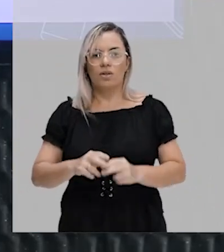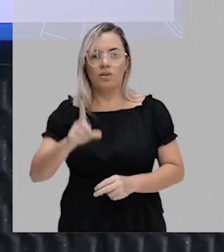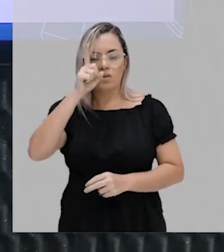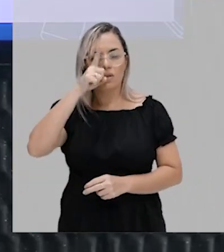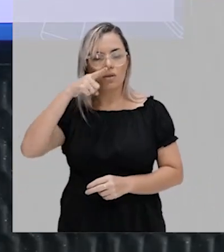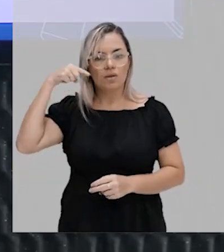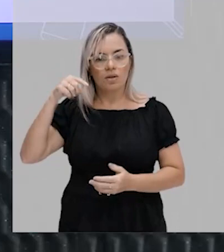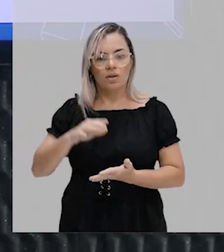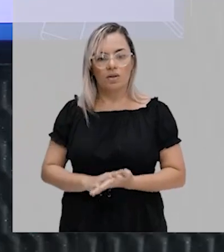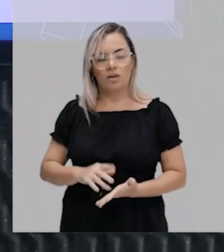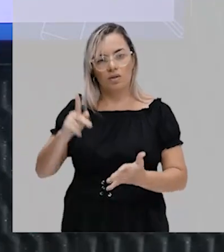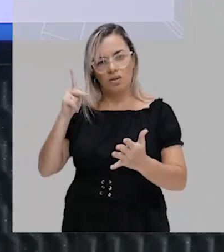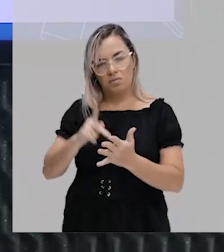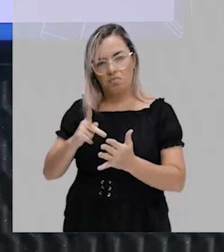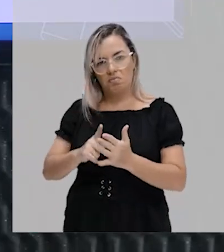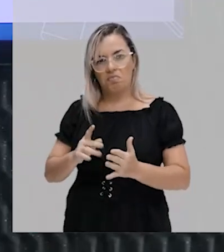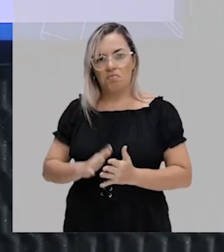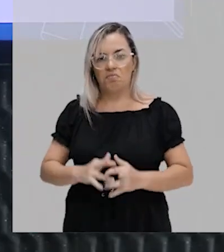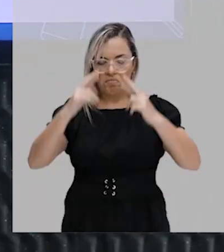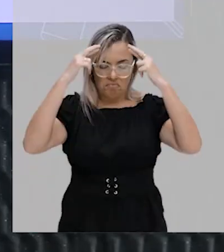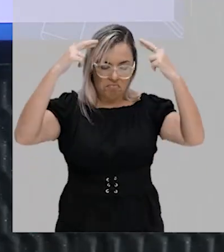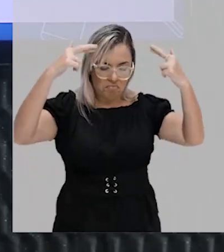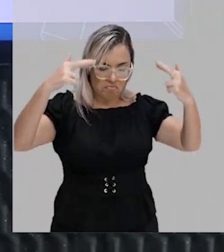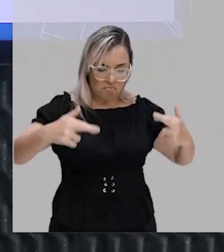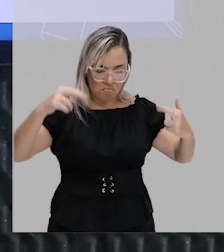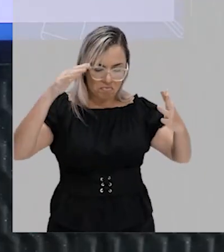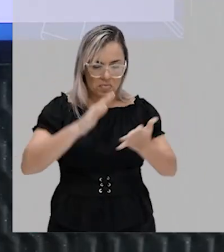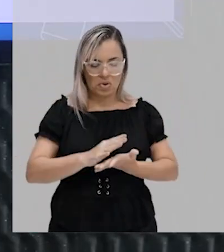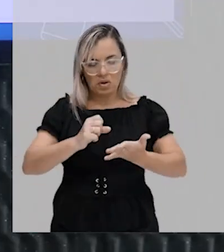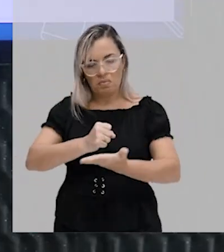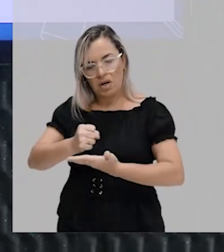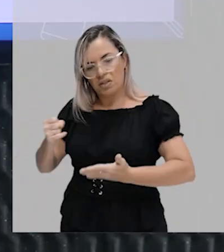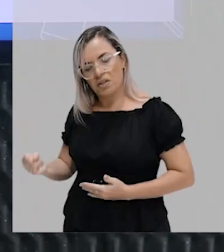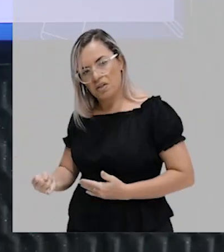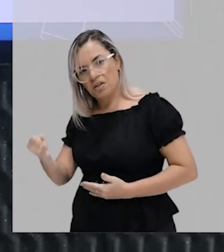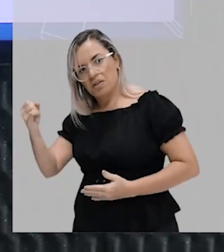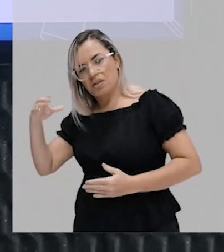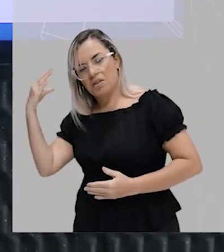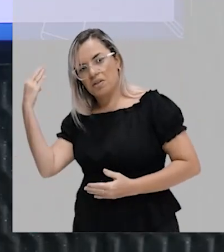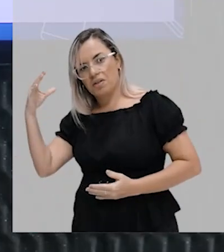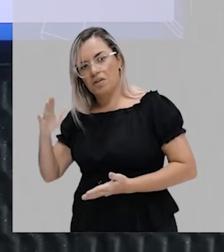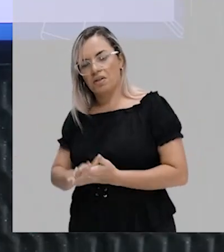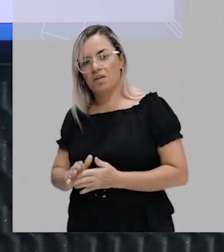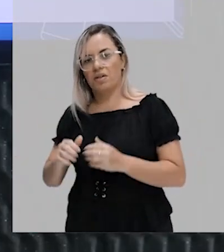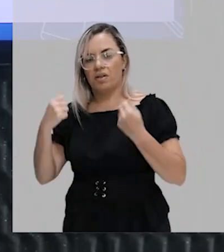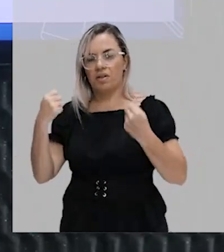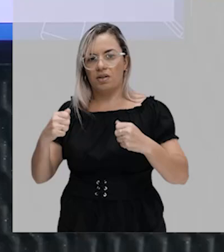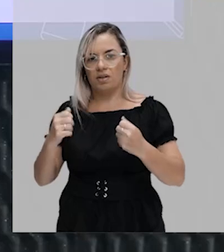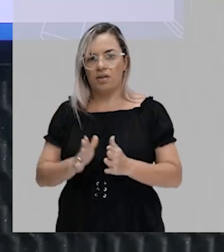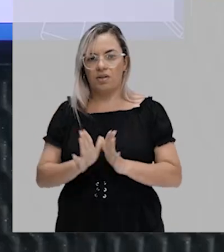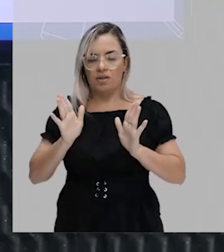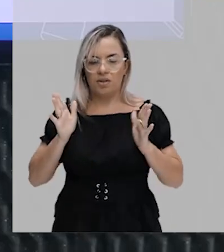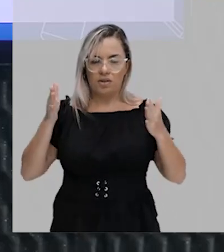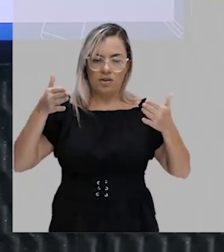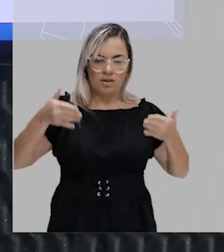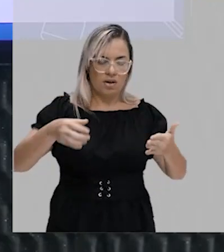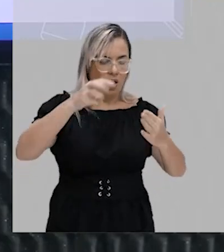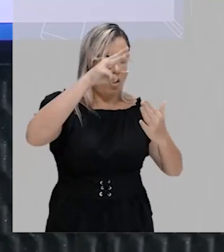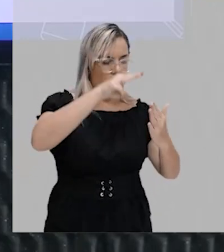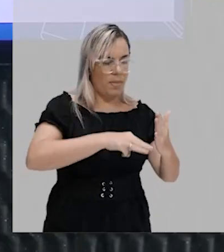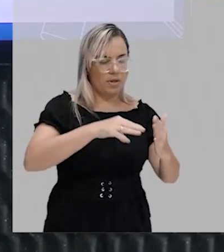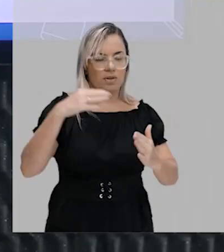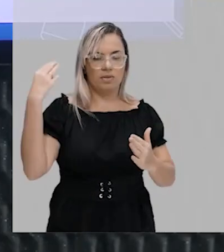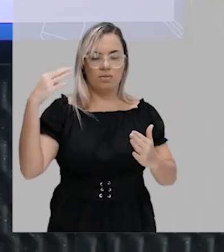legítima, para que ela tenha respeito, respaldo científico, ela precisa se ater ao método